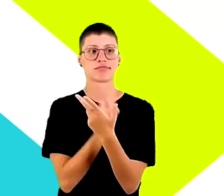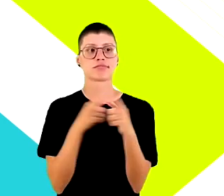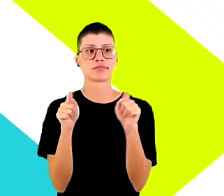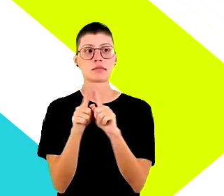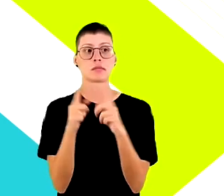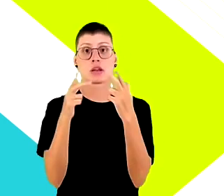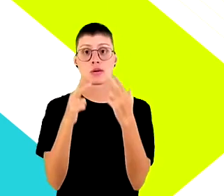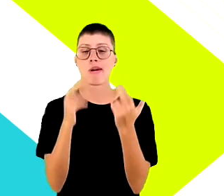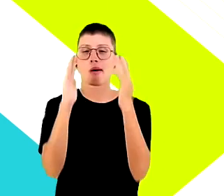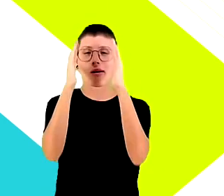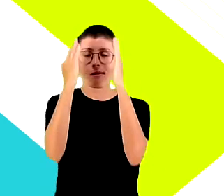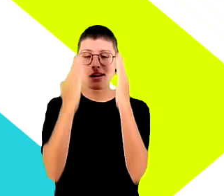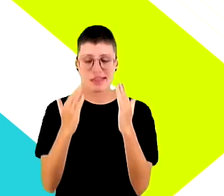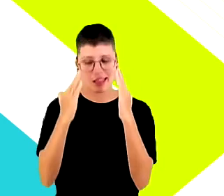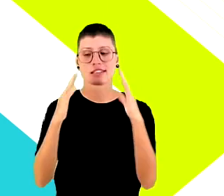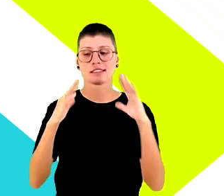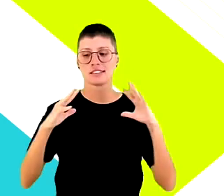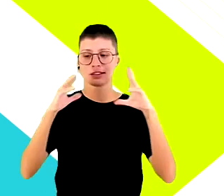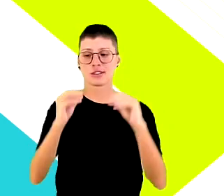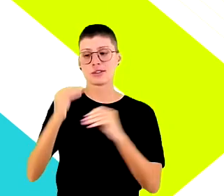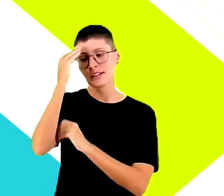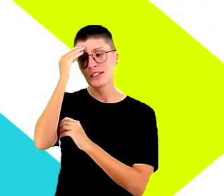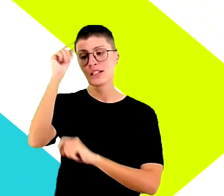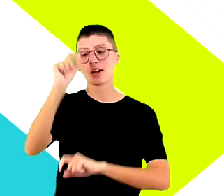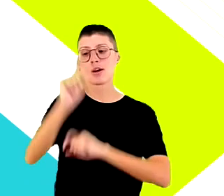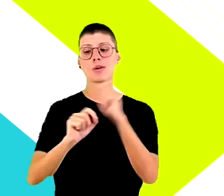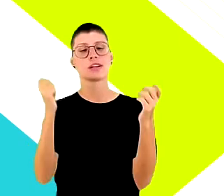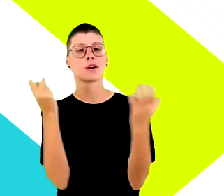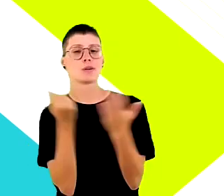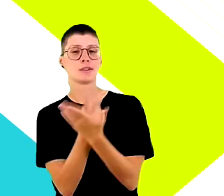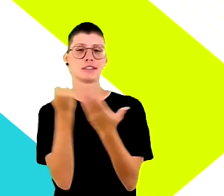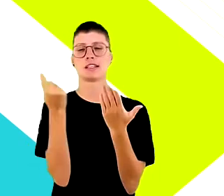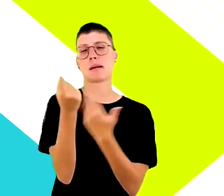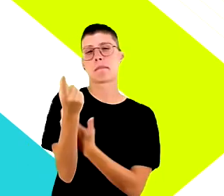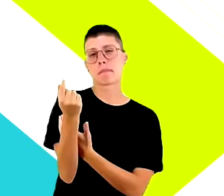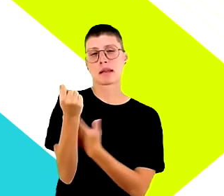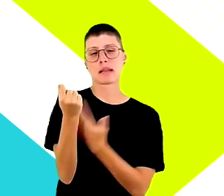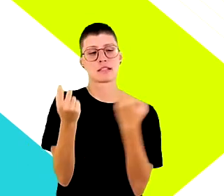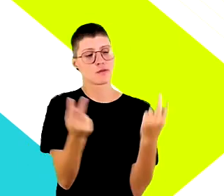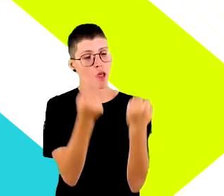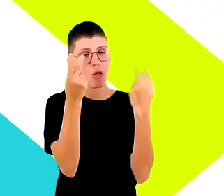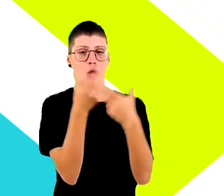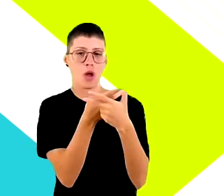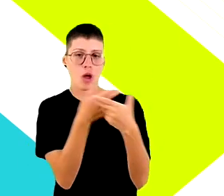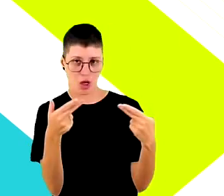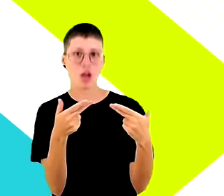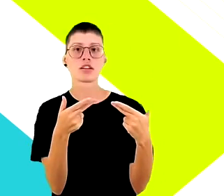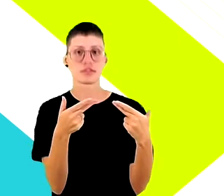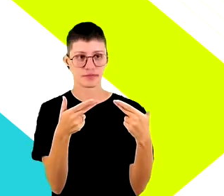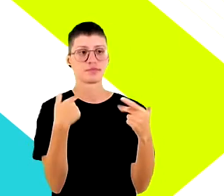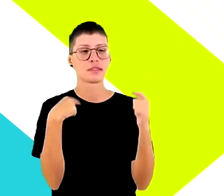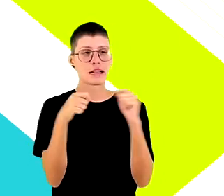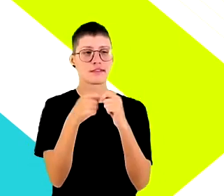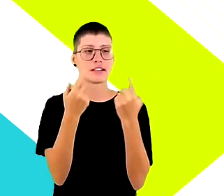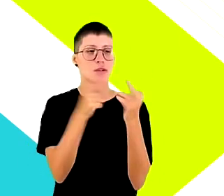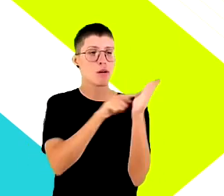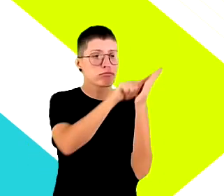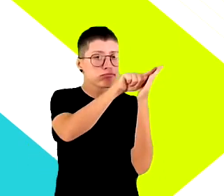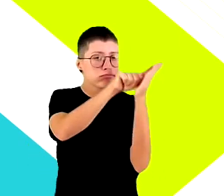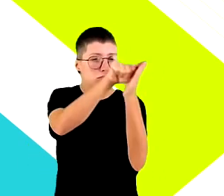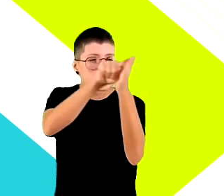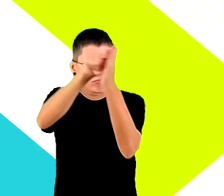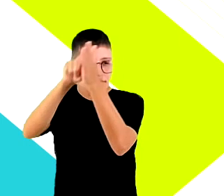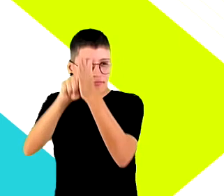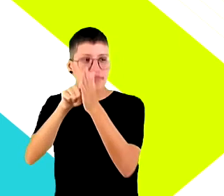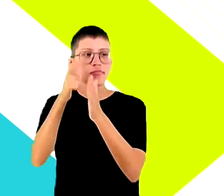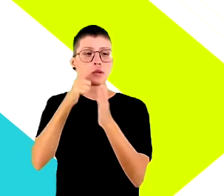contas para entender tudo o que acontecia, benchmark de preço, etc. Tá? Então, foi feita toda uma linha de verificação do